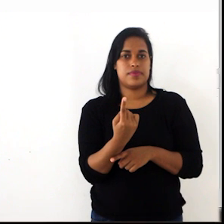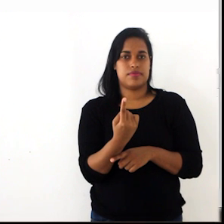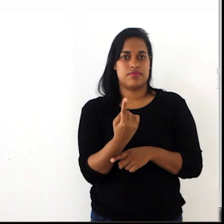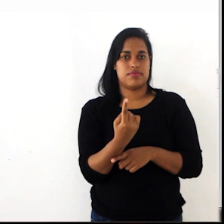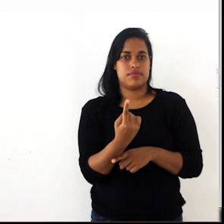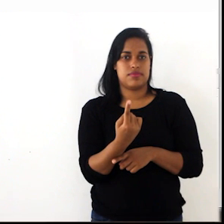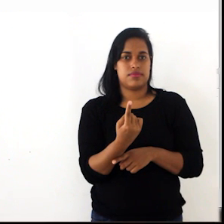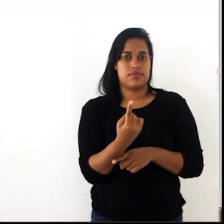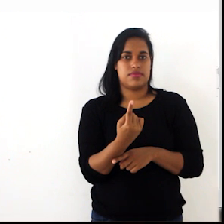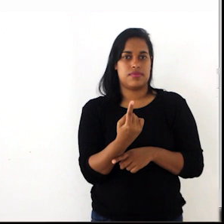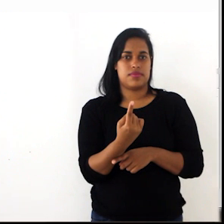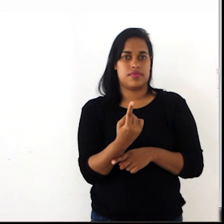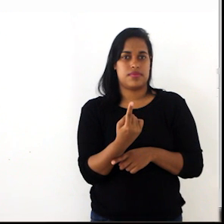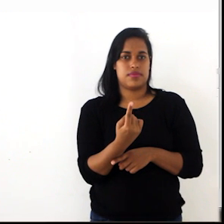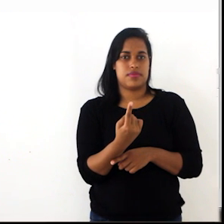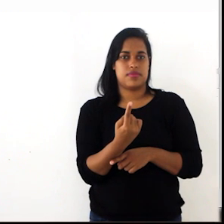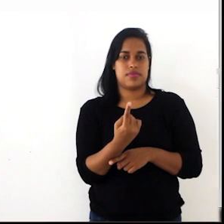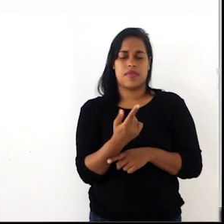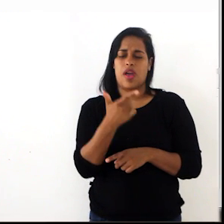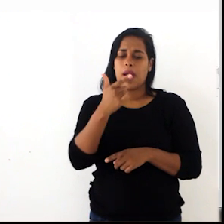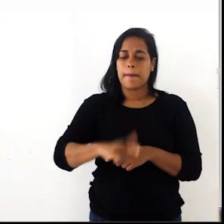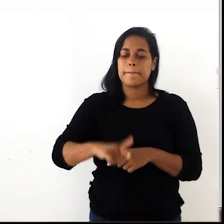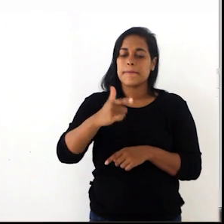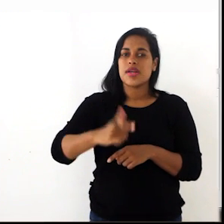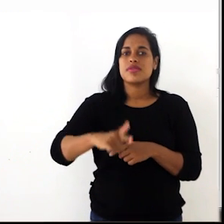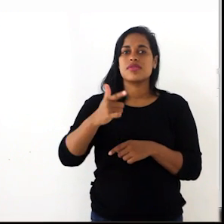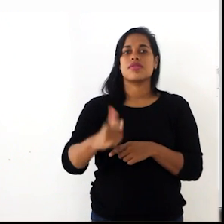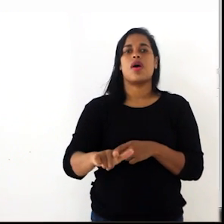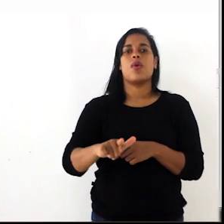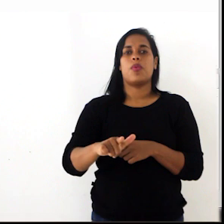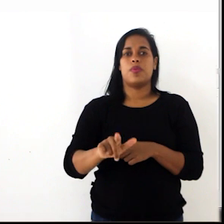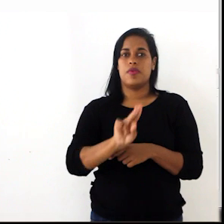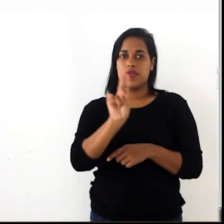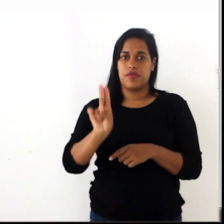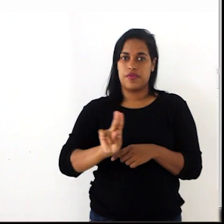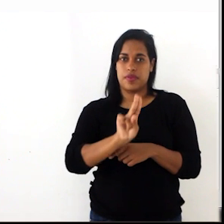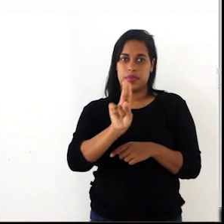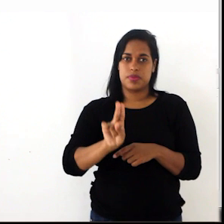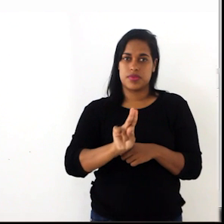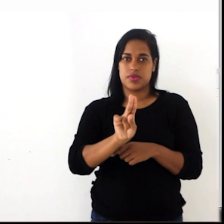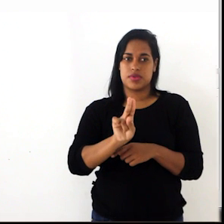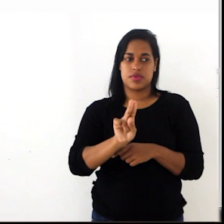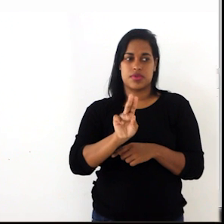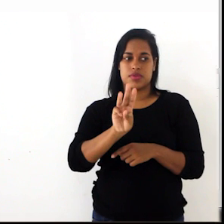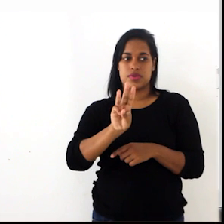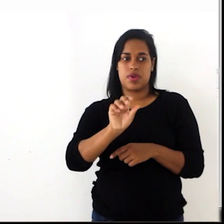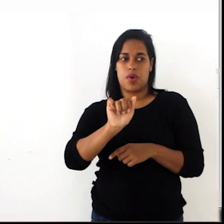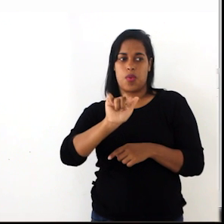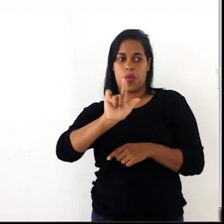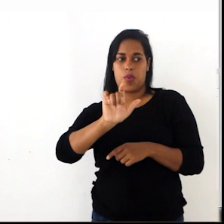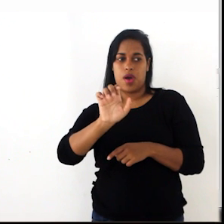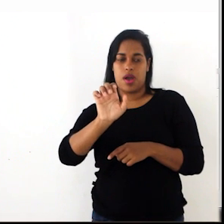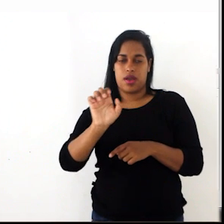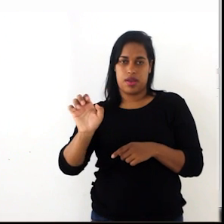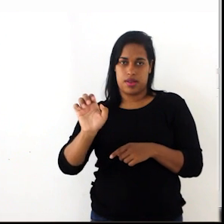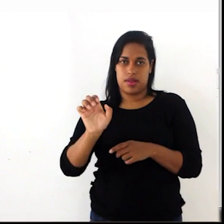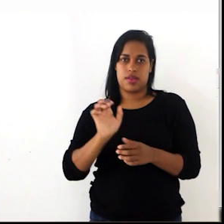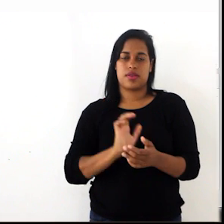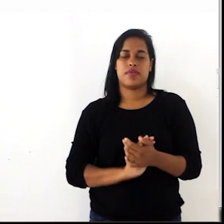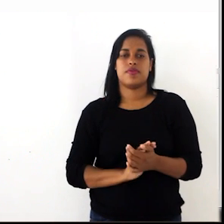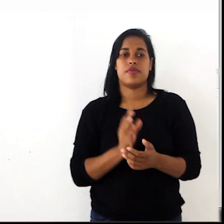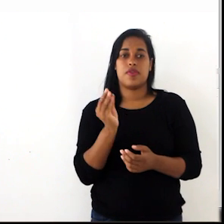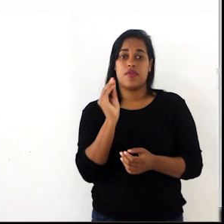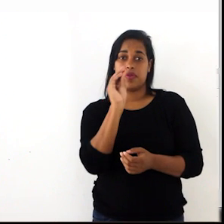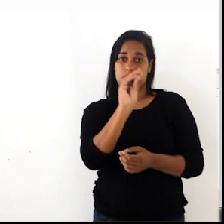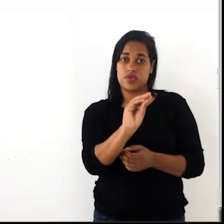laço de repetição. Então aqui vamos usar o while e vamos colocar,